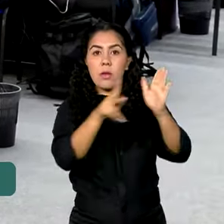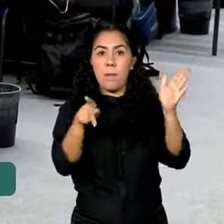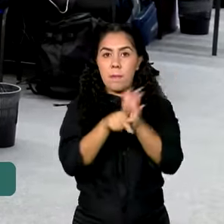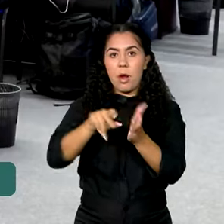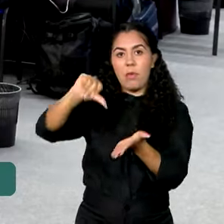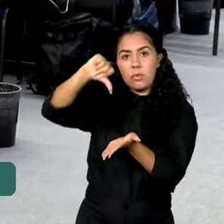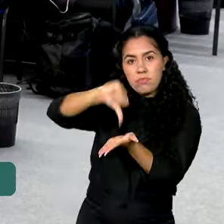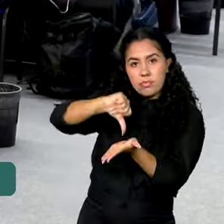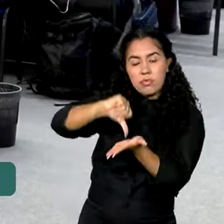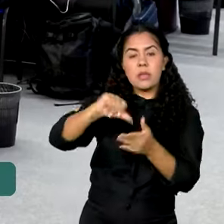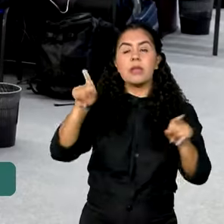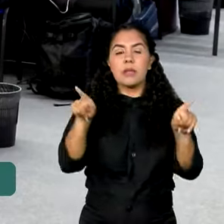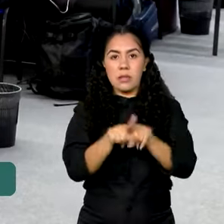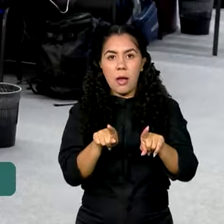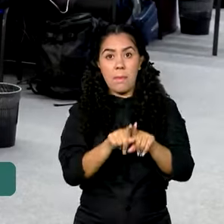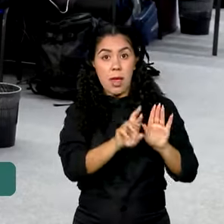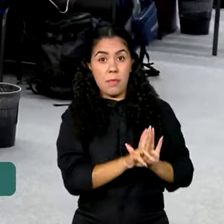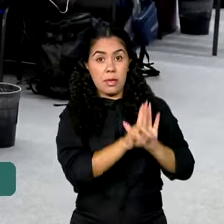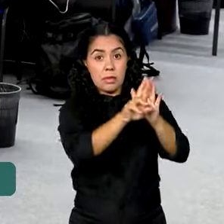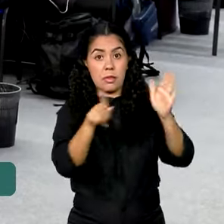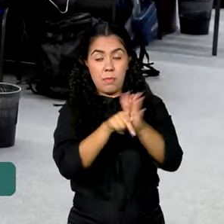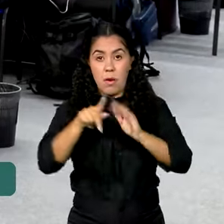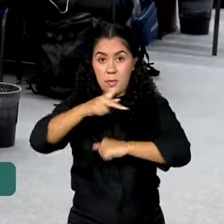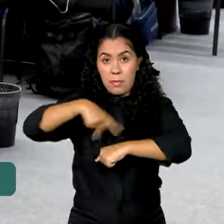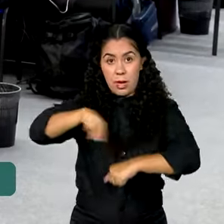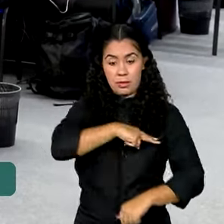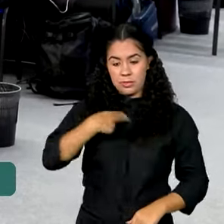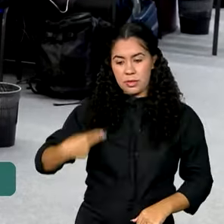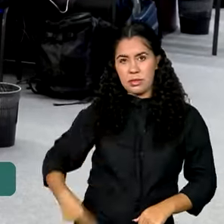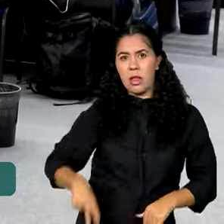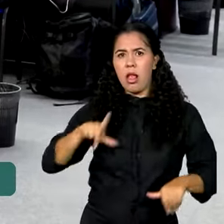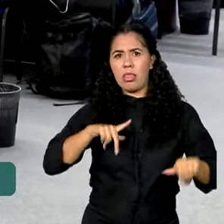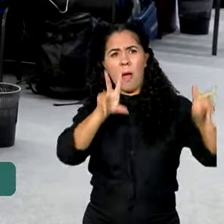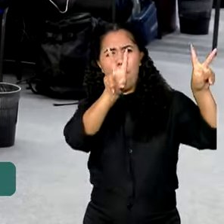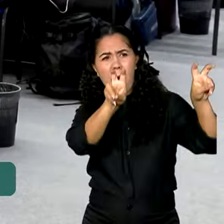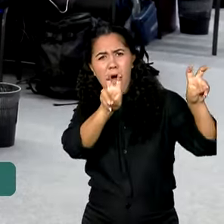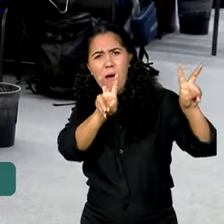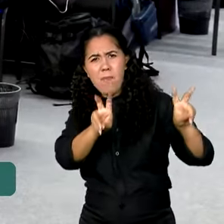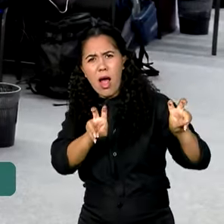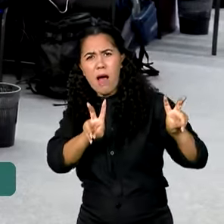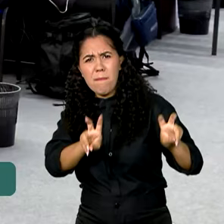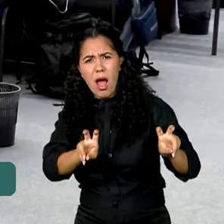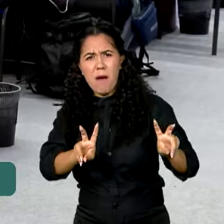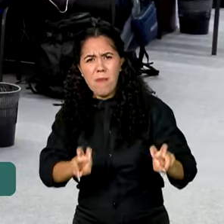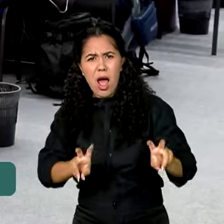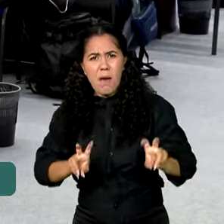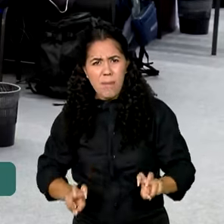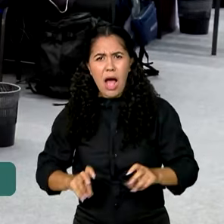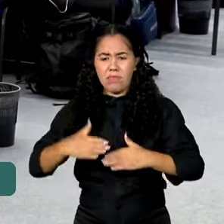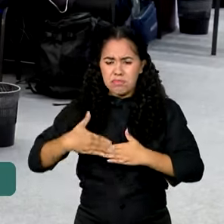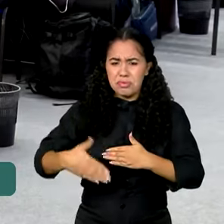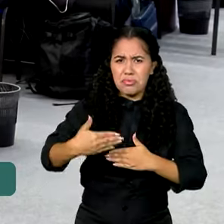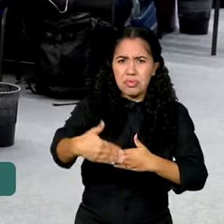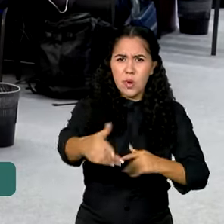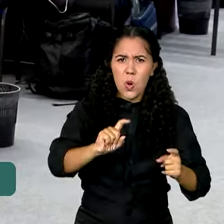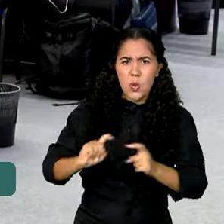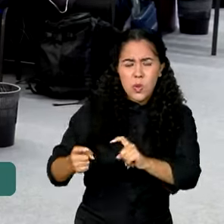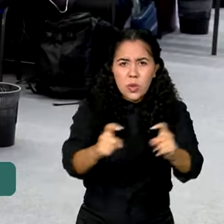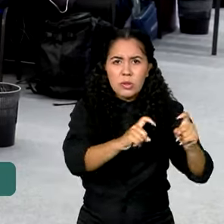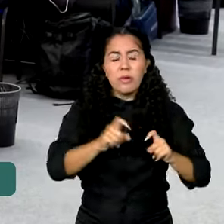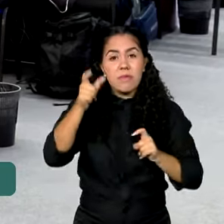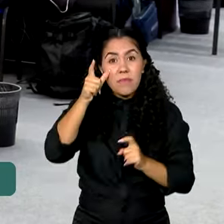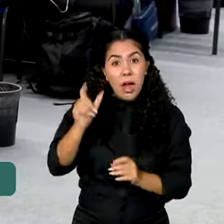Xi Jinping. A agenda da cúpula é extensa, viu? São vários eventos previstos para os próximos dias e nós vamos